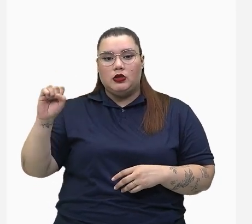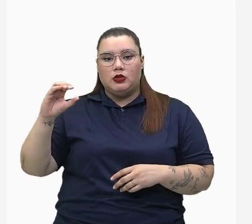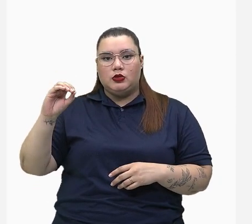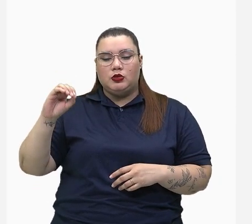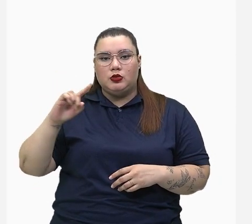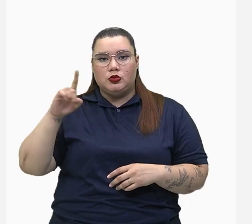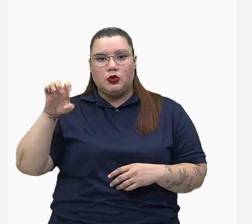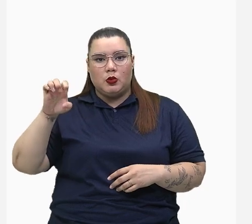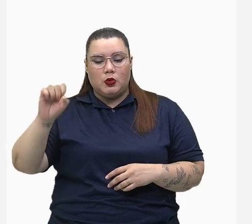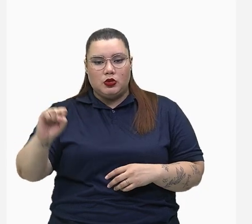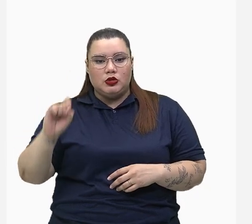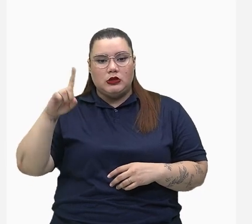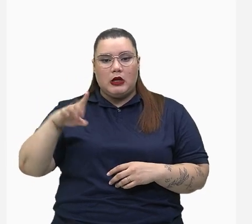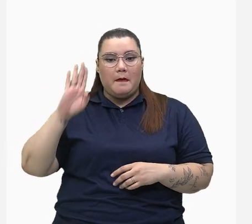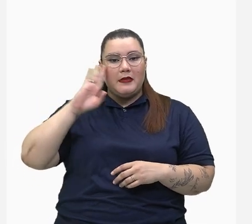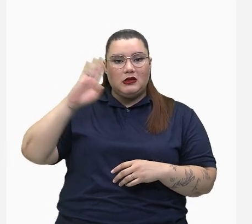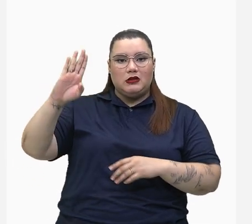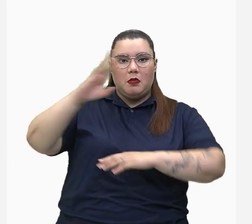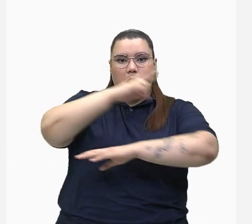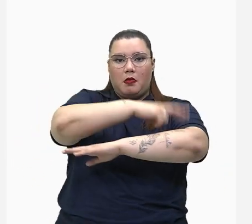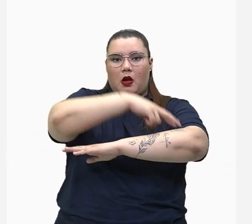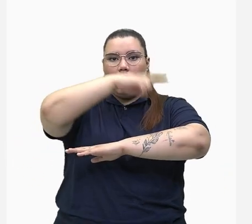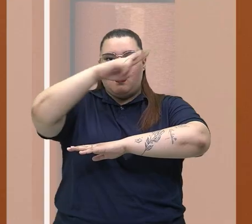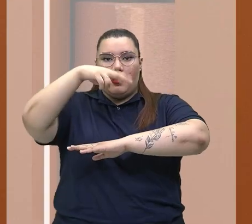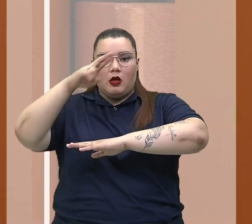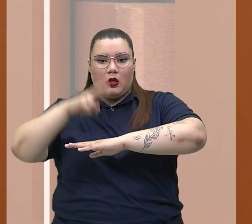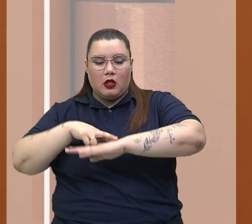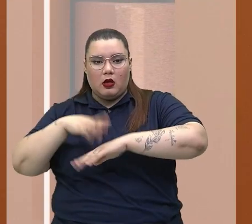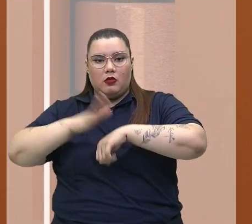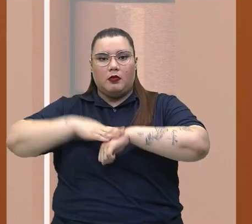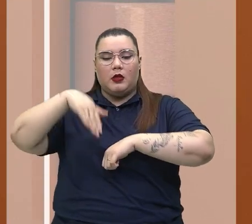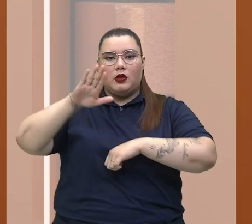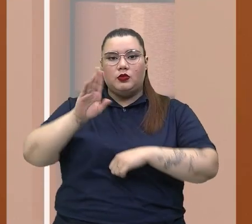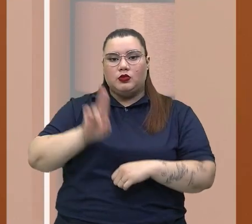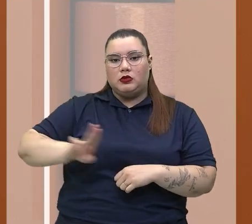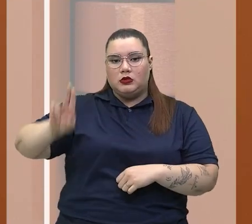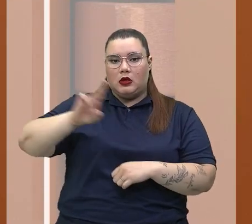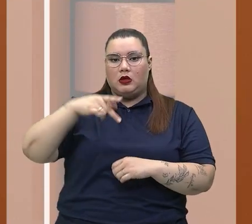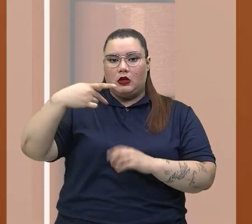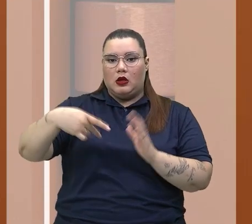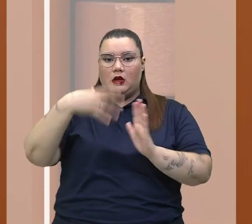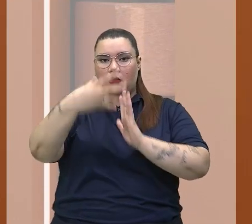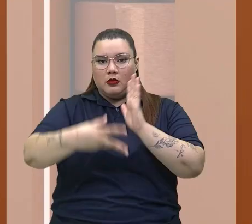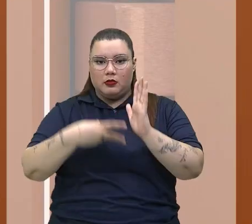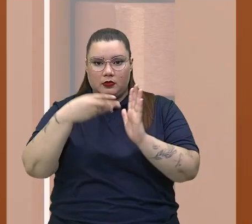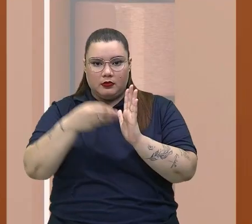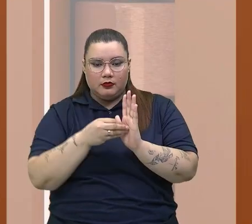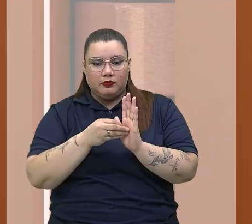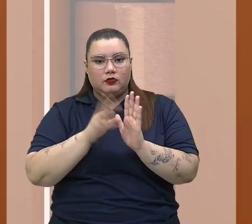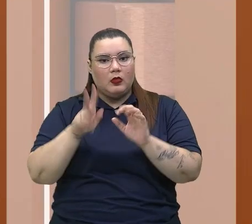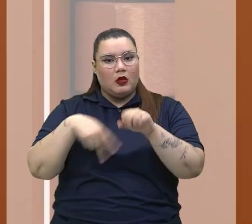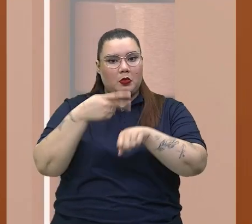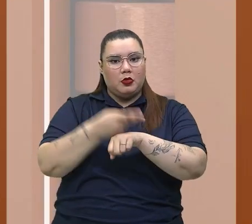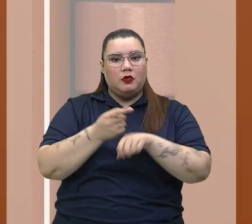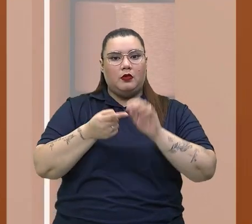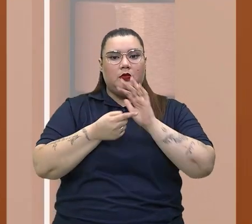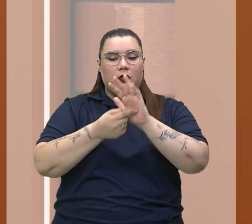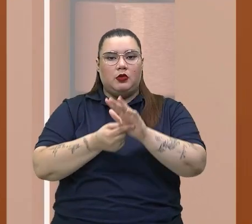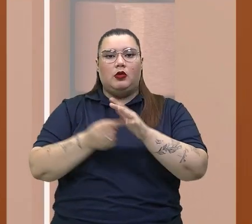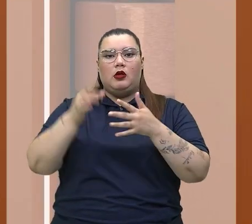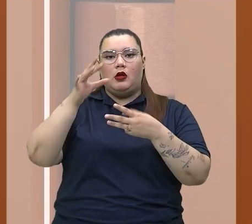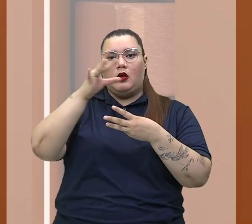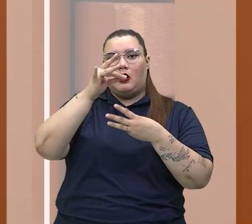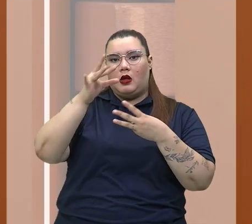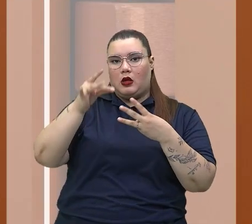a gente vai verificar o mapa e observar a área de abrangência de cada uma dessas formas